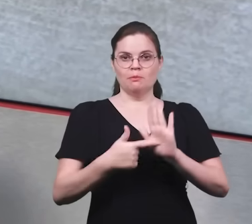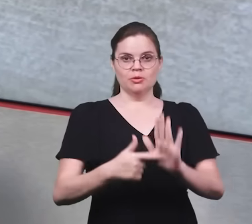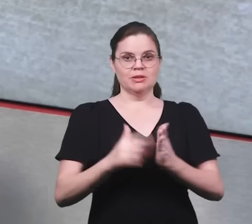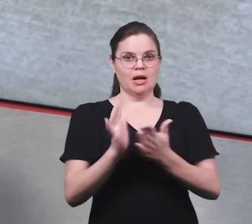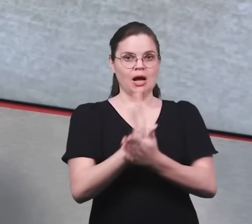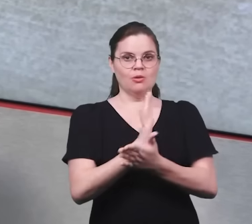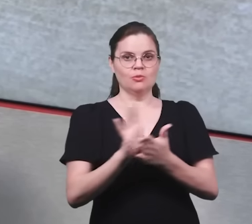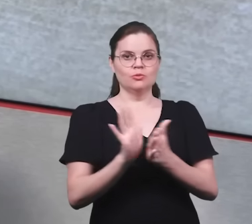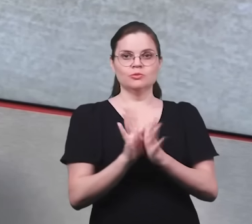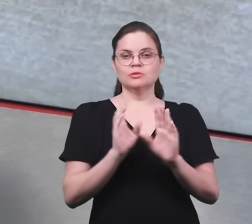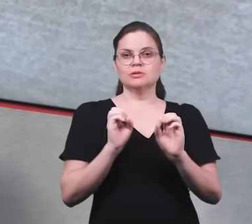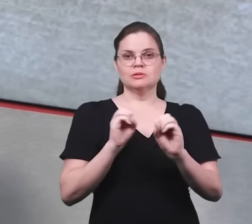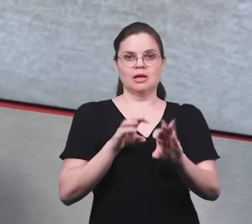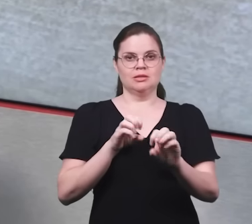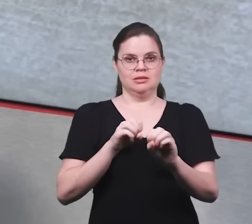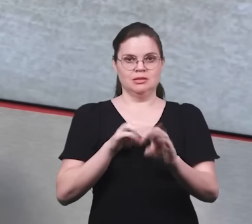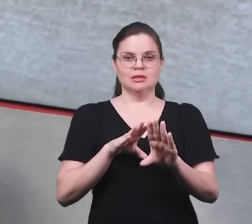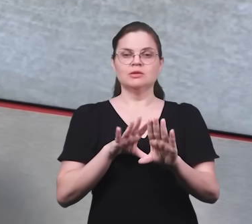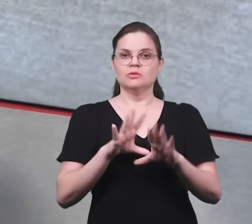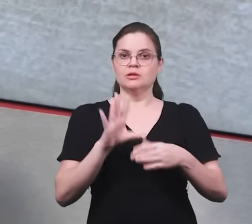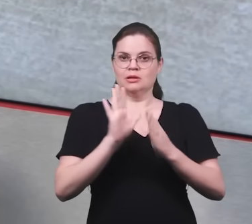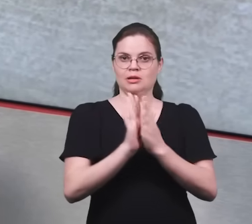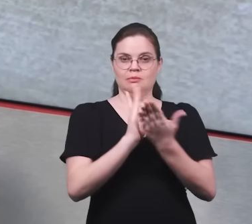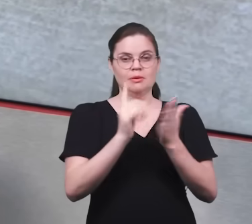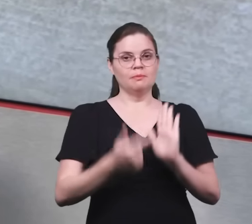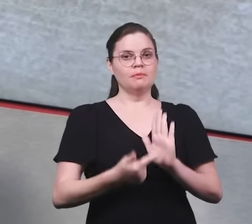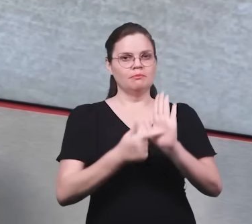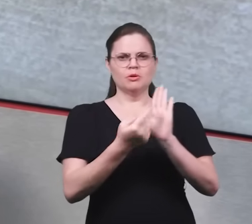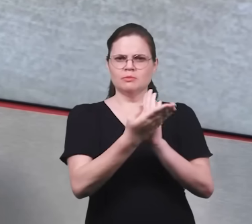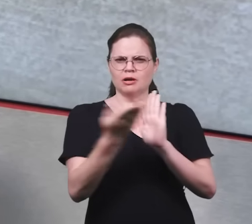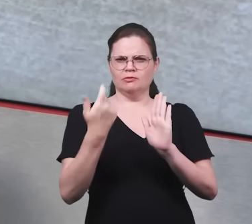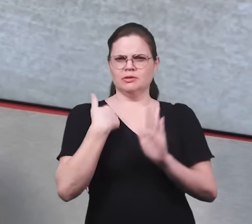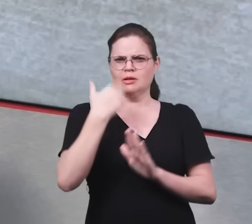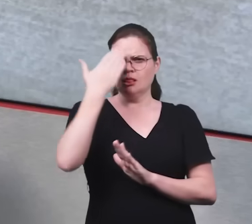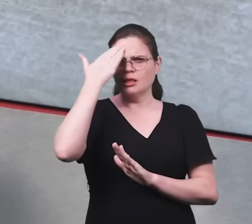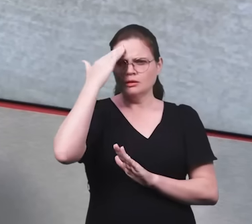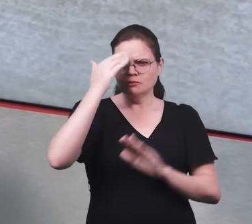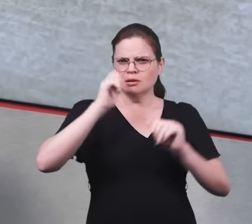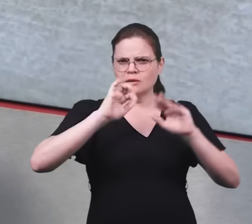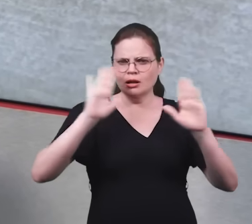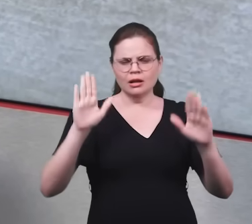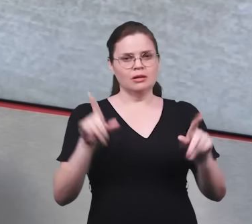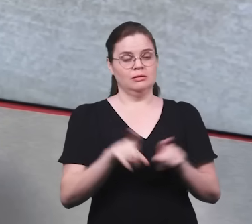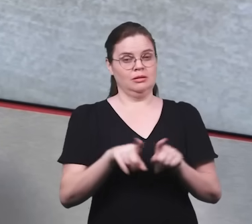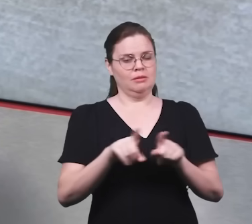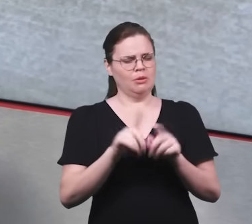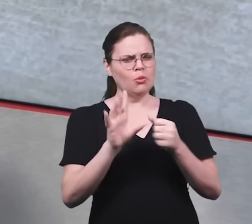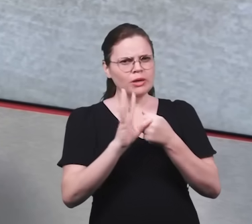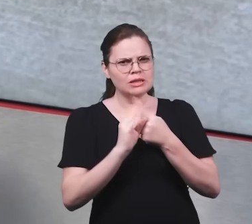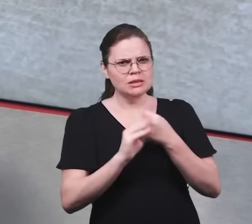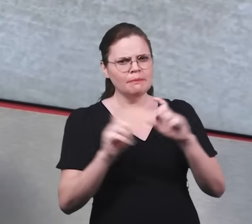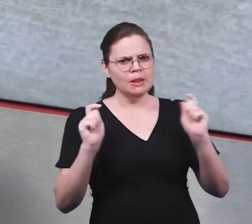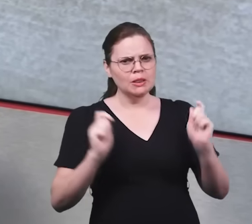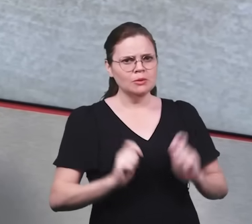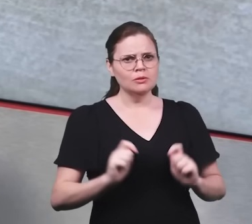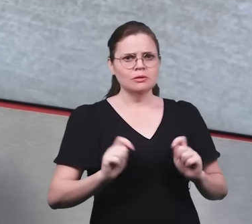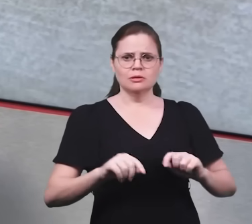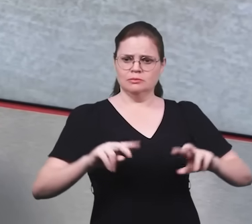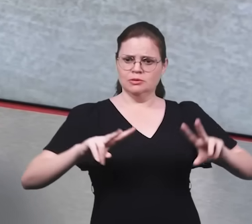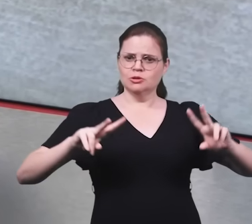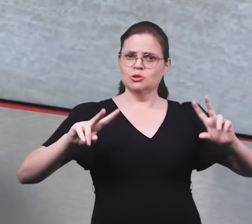pequenos ensinos da Bíblia para o seu conhecimento, para a sua orientação, inclusive até para a questão da